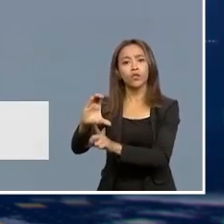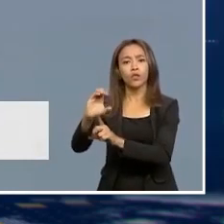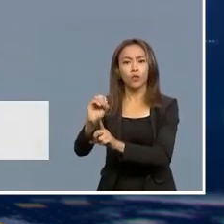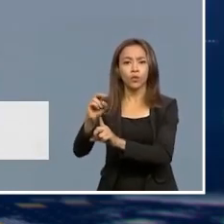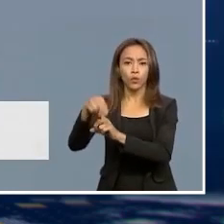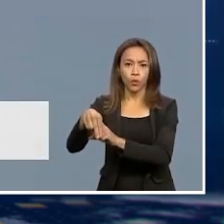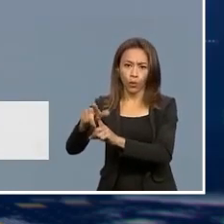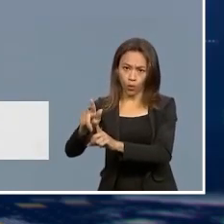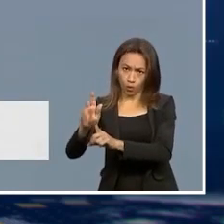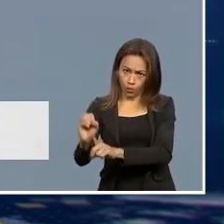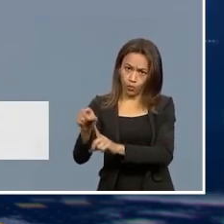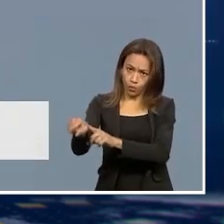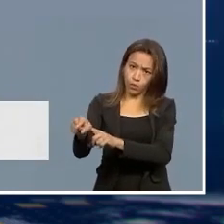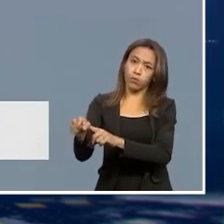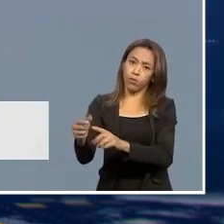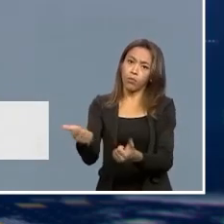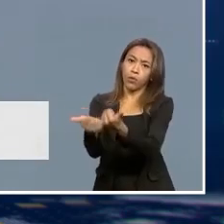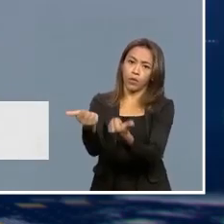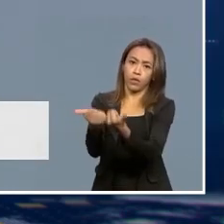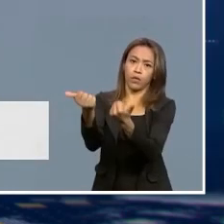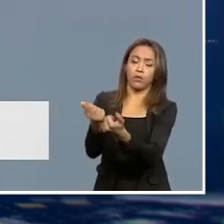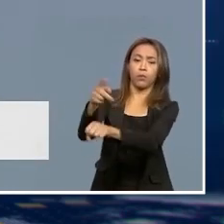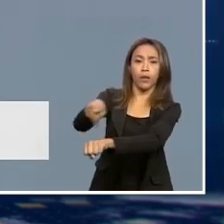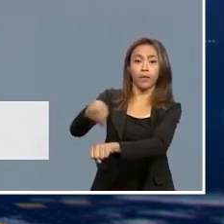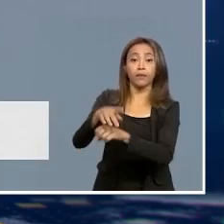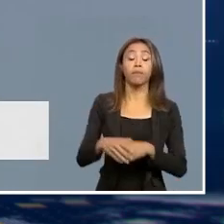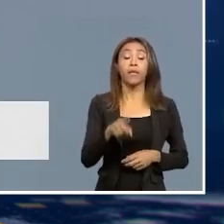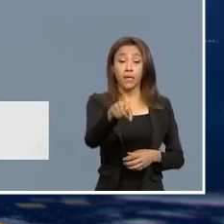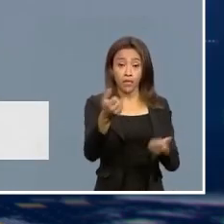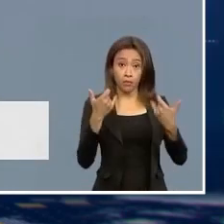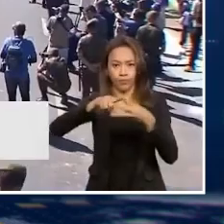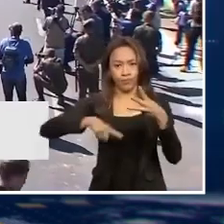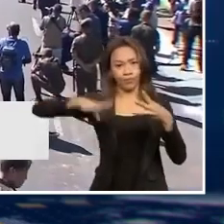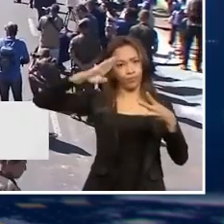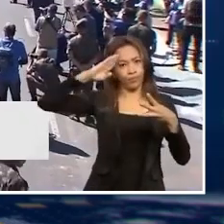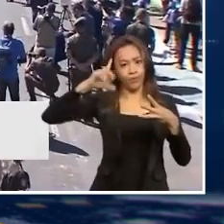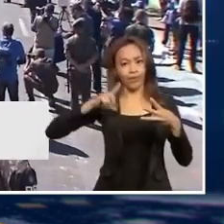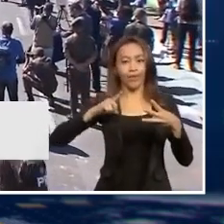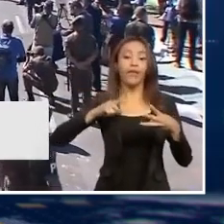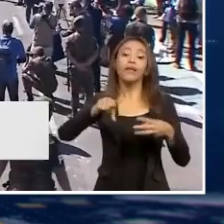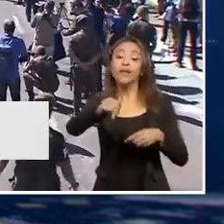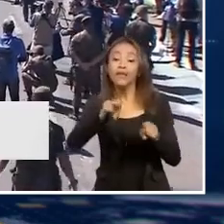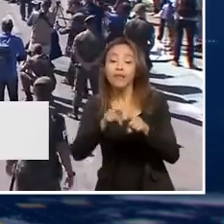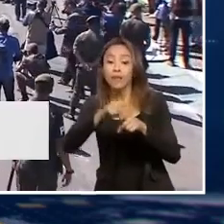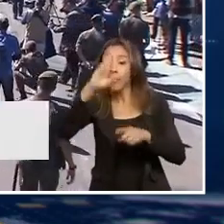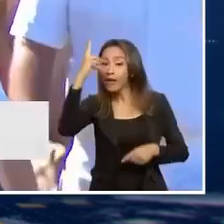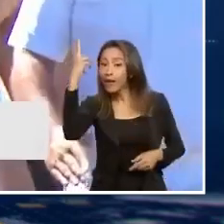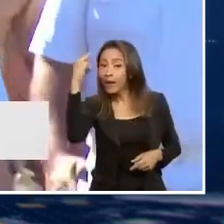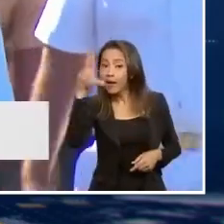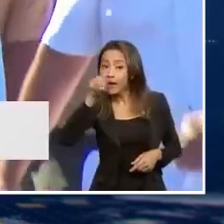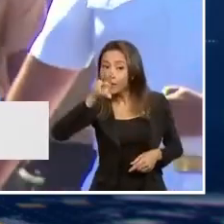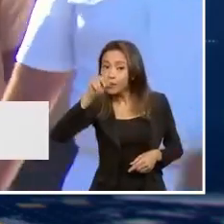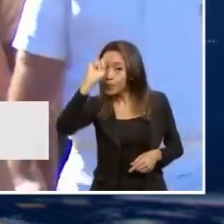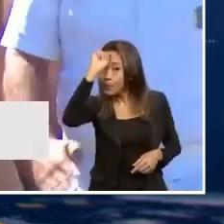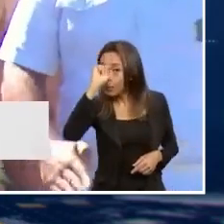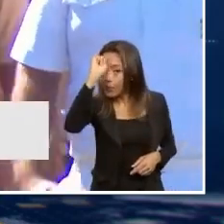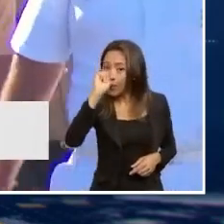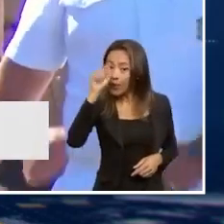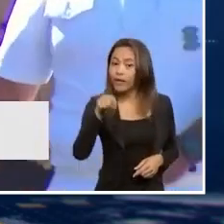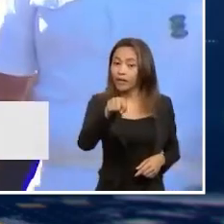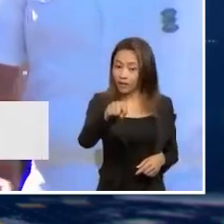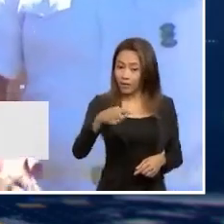ontem lá em Brasília. Tanto que ali fez um aceno, juntou ali com o povo do exército, Marinha Aeronáutica, onde eles se toleram.